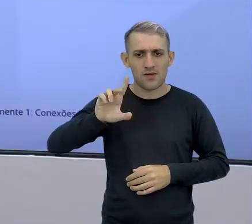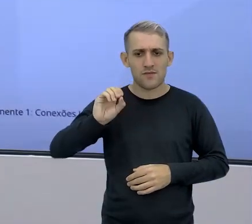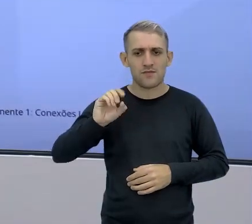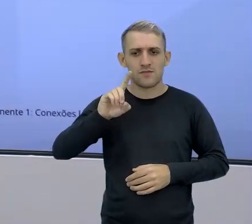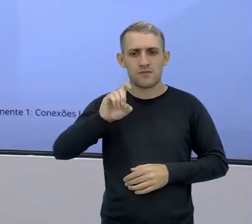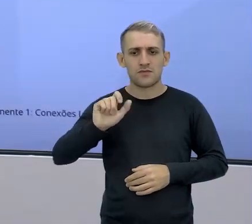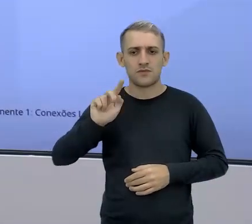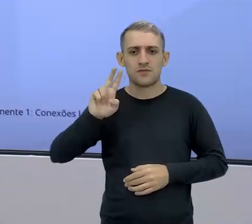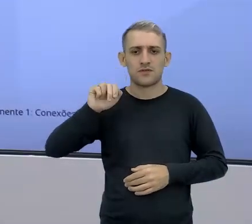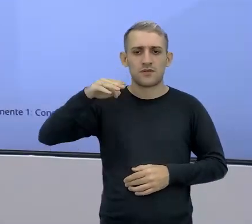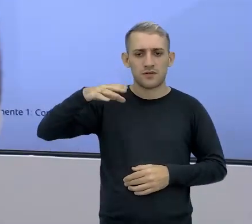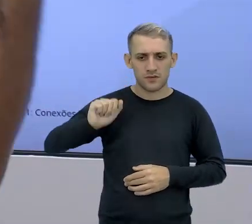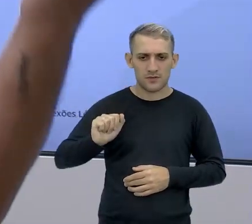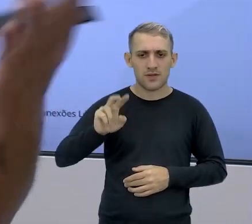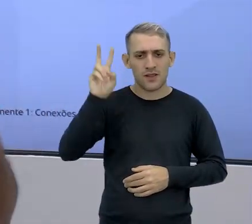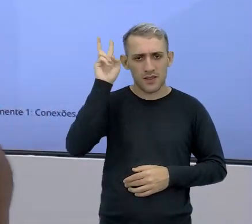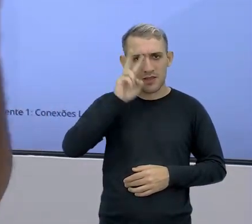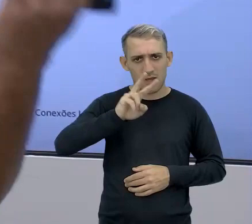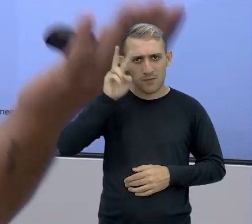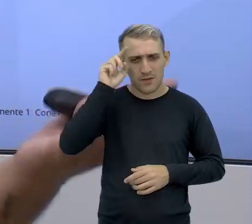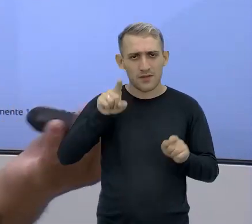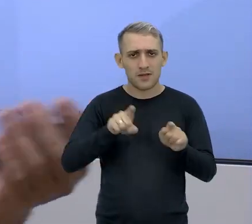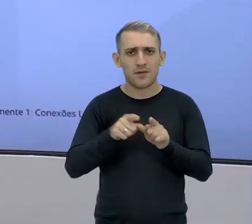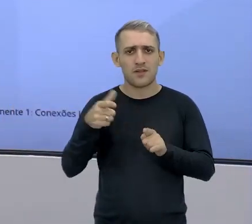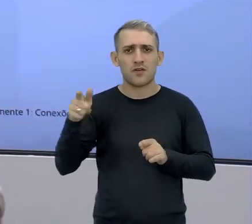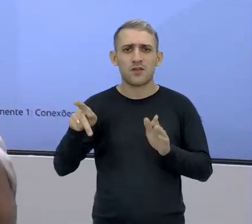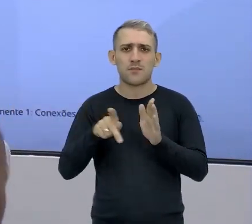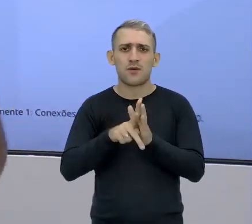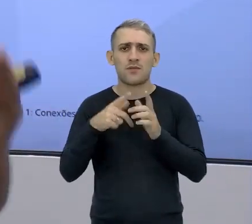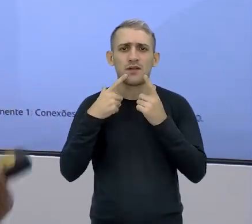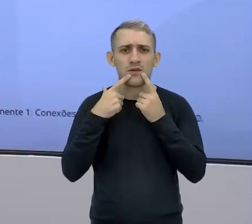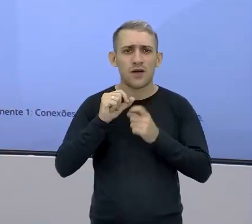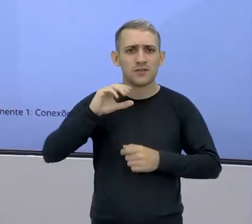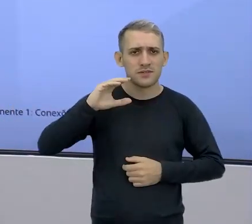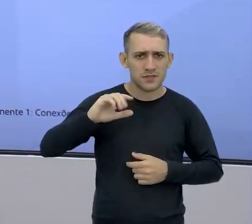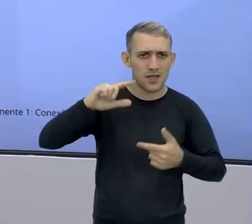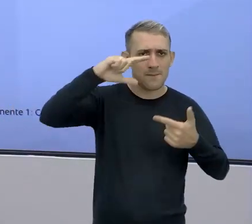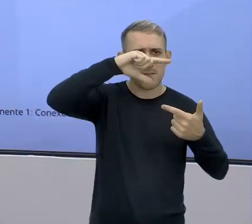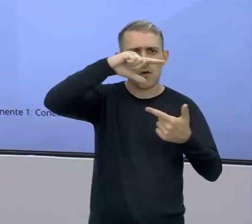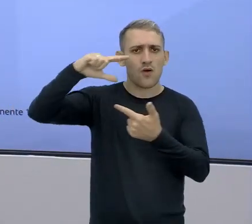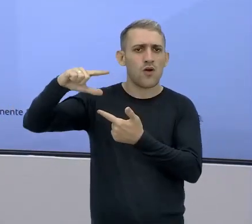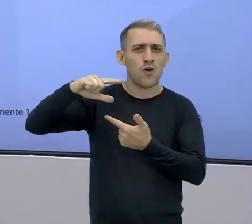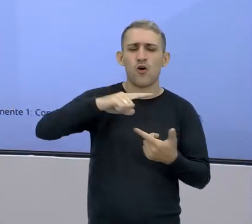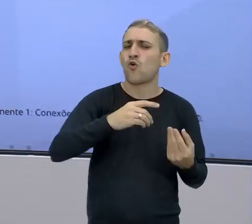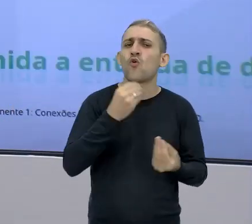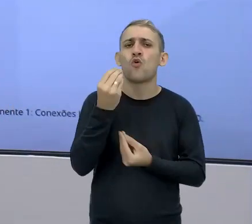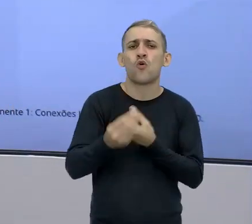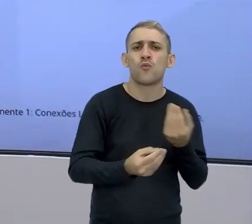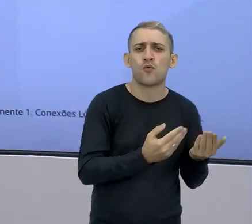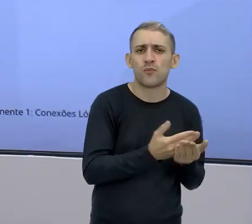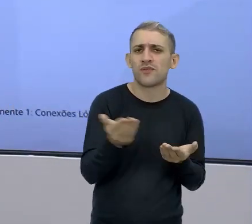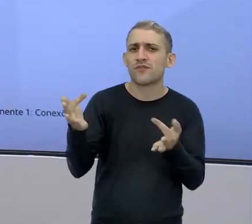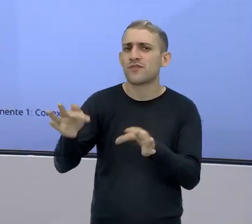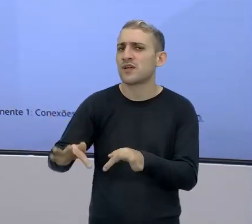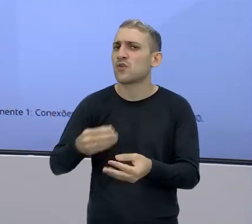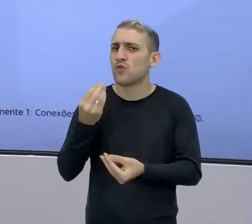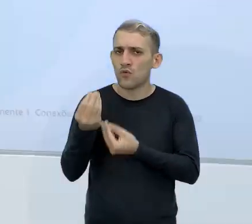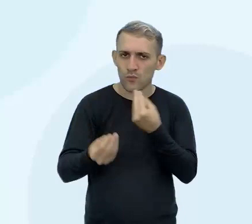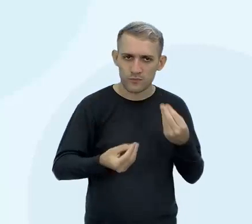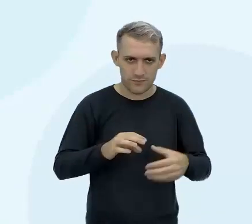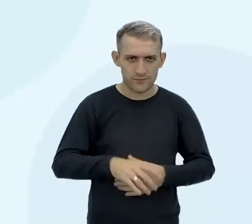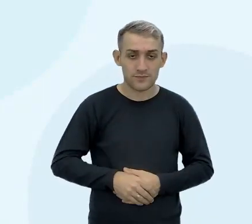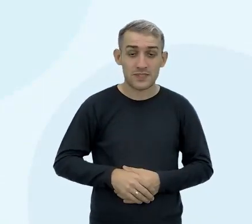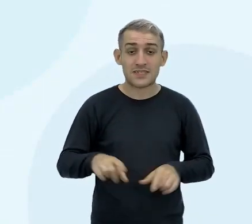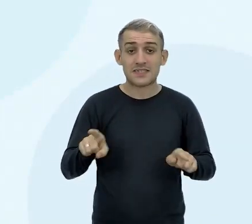e para colocar o fim? E na programação na linguagem C, na linguagem blocos, como que é esse início e esse fim? O que mais? Como